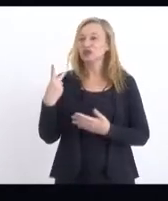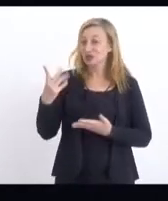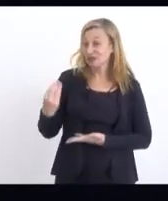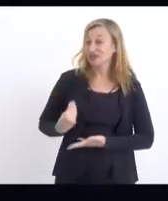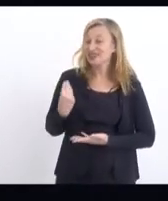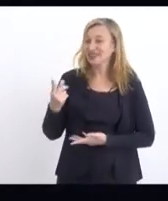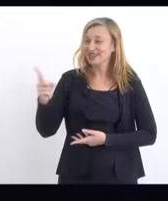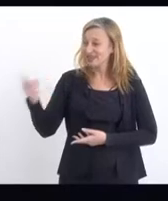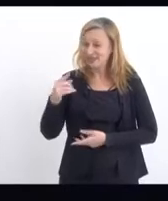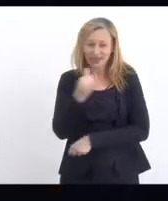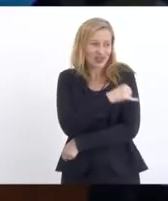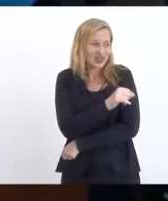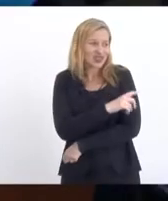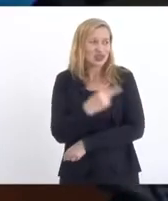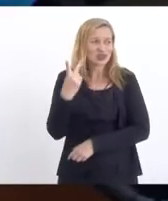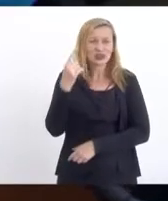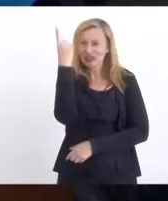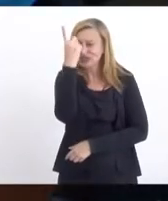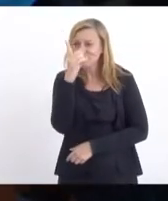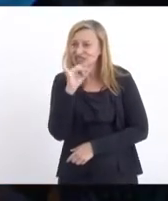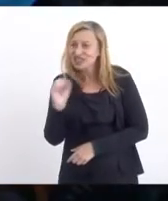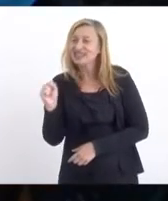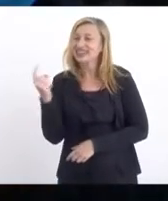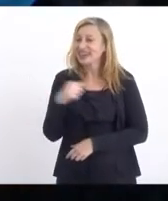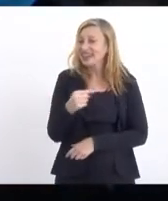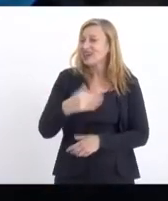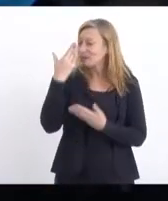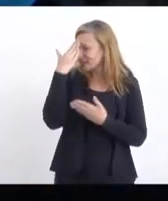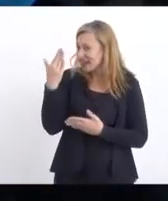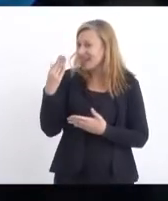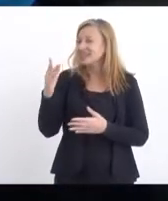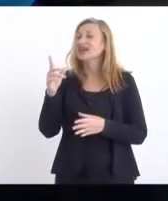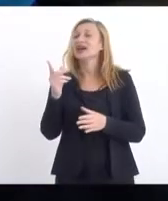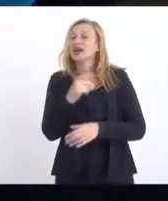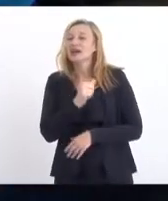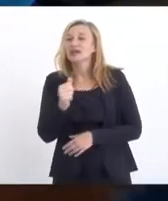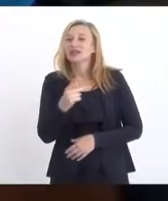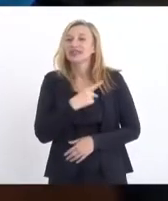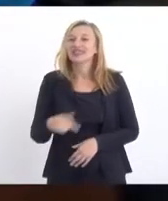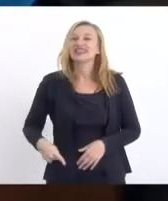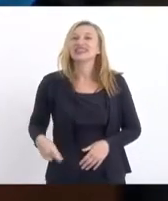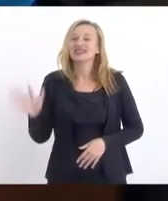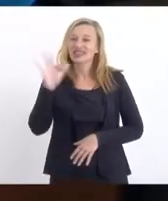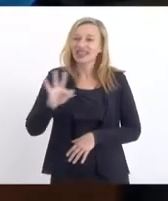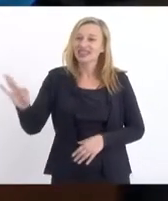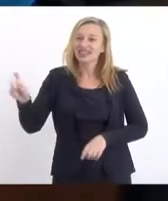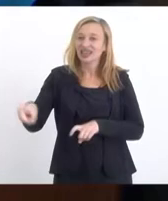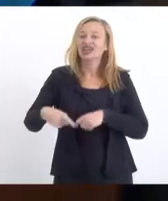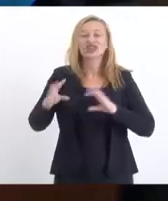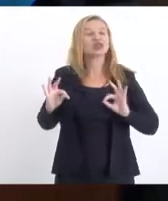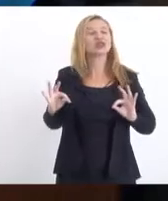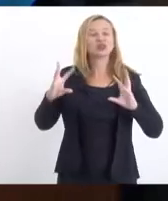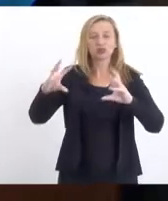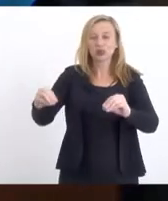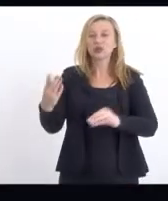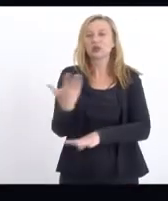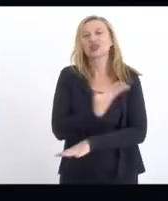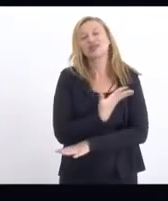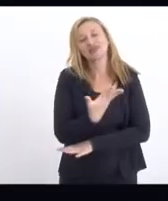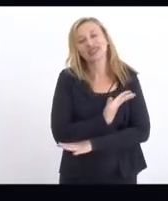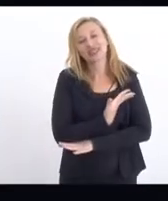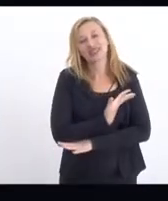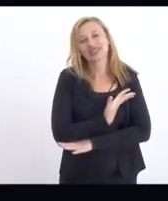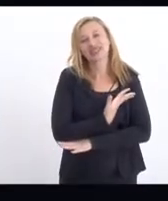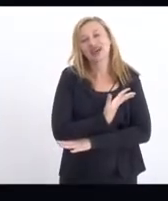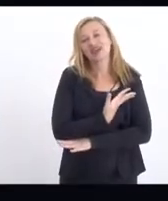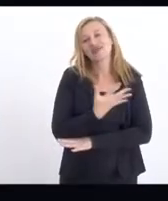veio do Rio dois dias aqui, Rodolfo. Obrigado, presidente da Federação da Agricultura. Enfim, saudando a todos os amigos e companheiros, queria